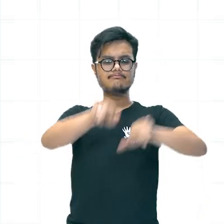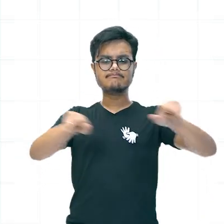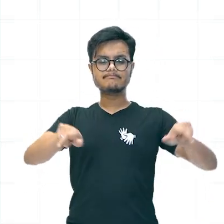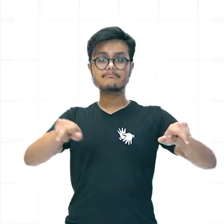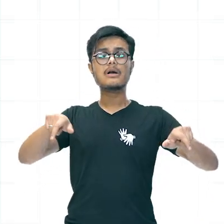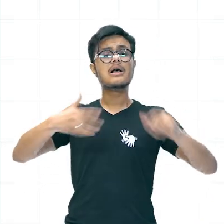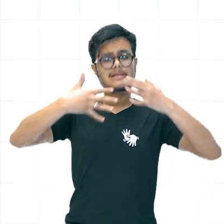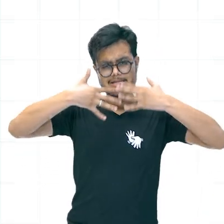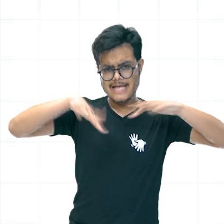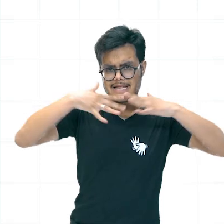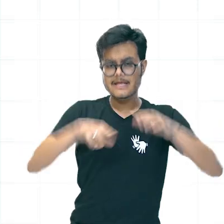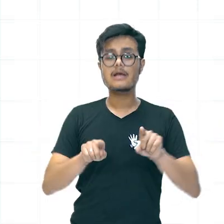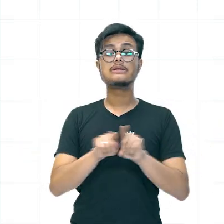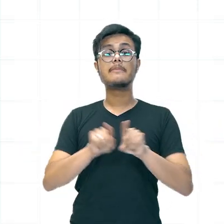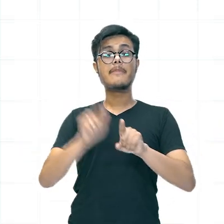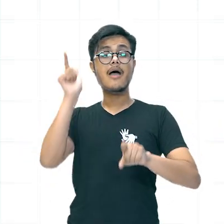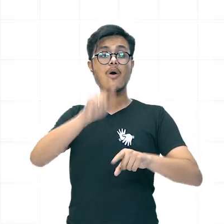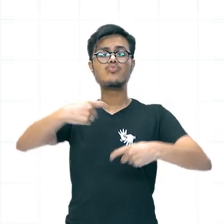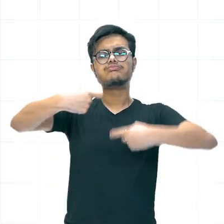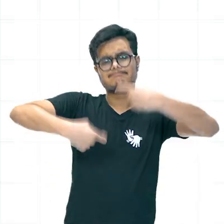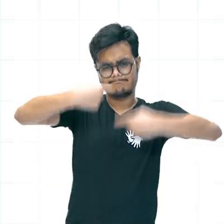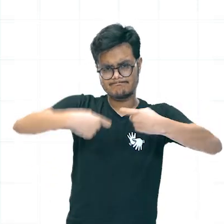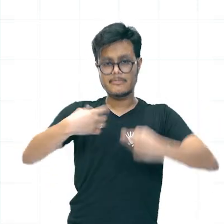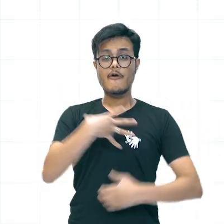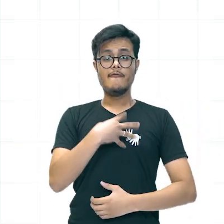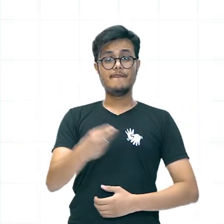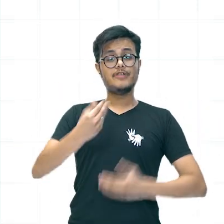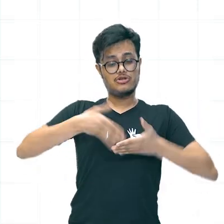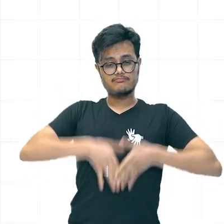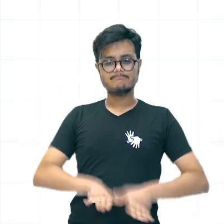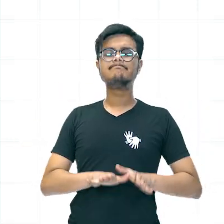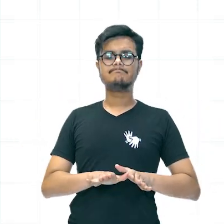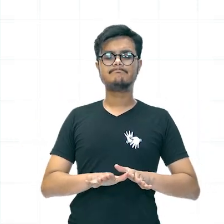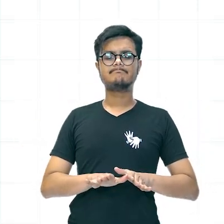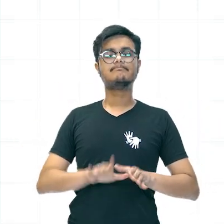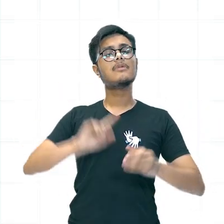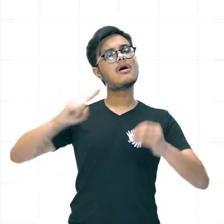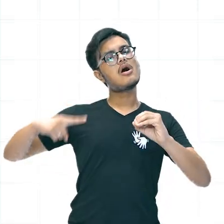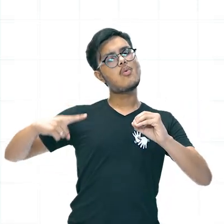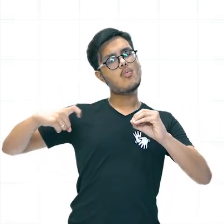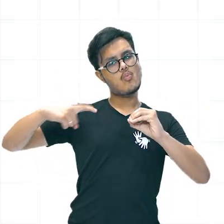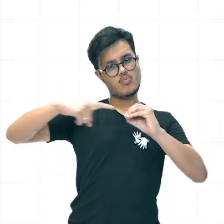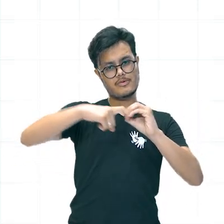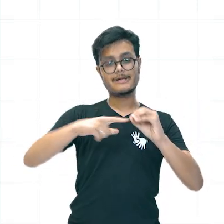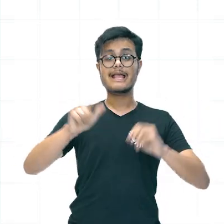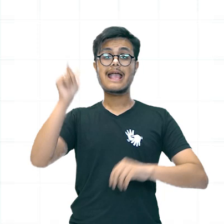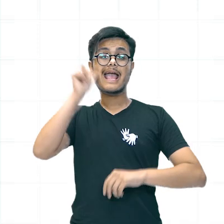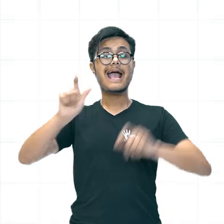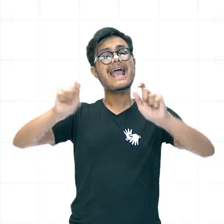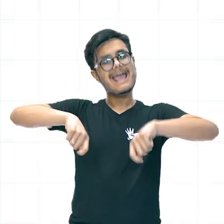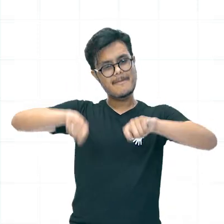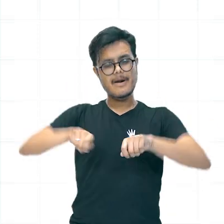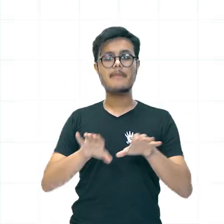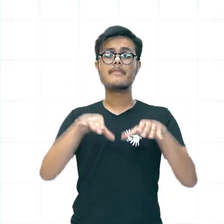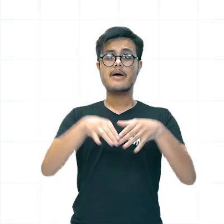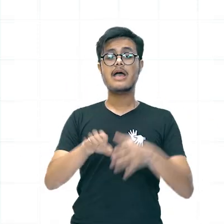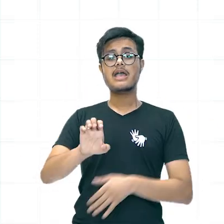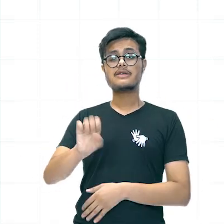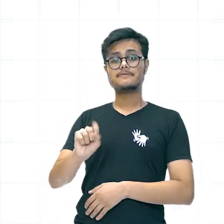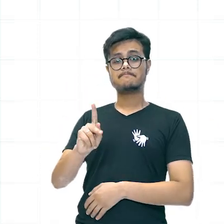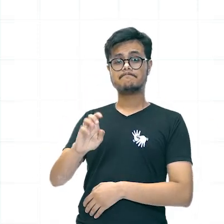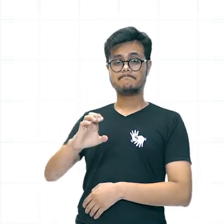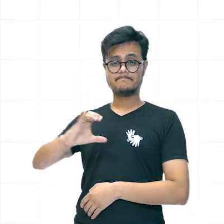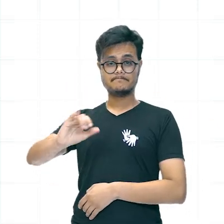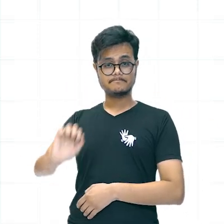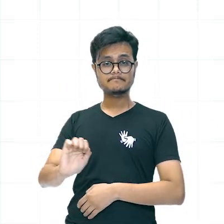Em condições naturais, ele é capaz de cruzar entre si e gerar descendentes férteis. Então, esse é o conceito biológico de